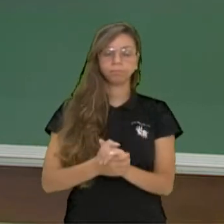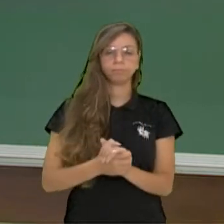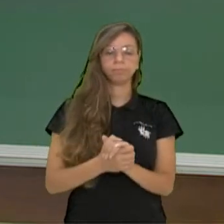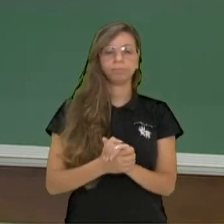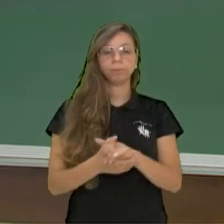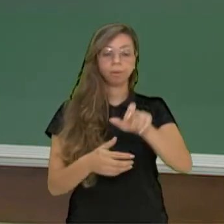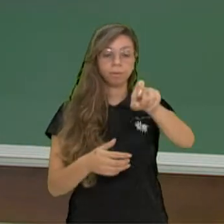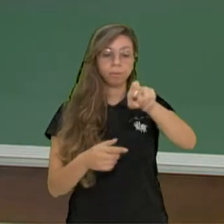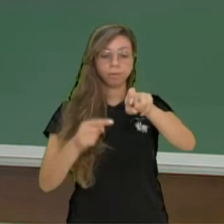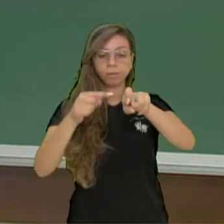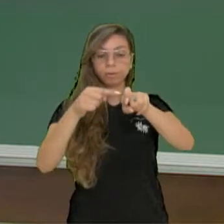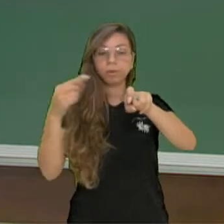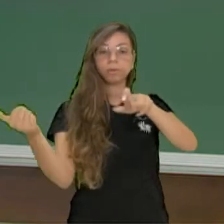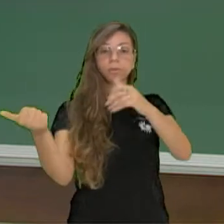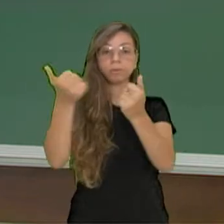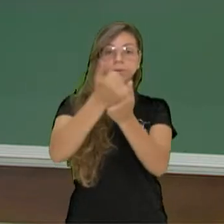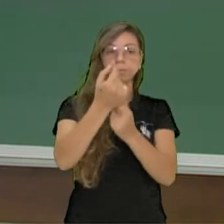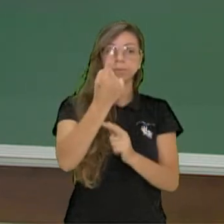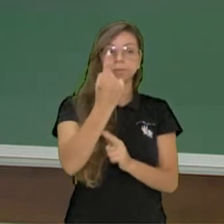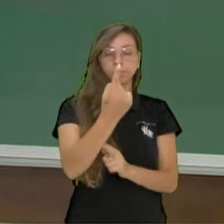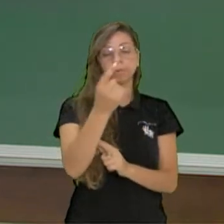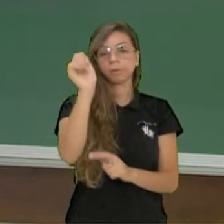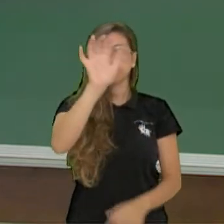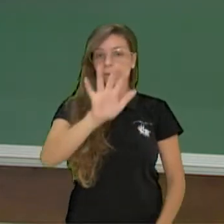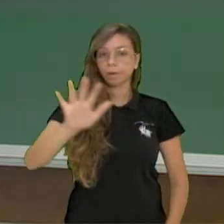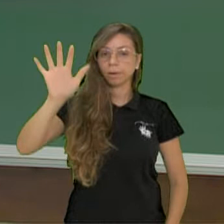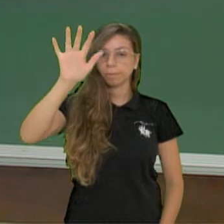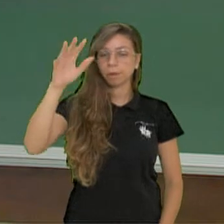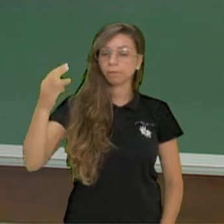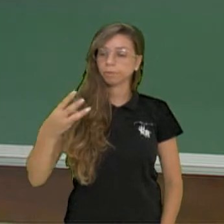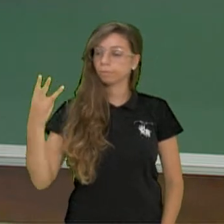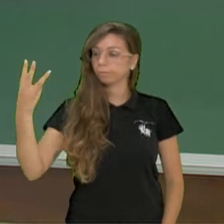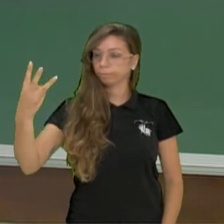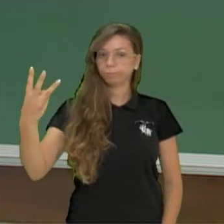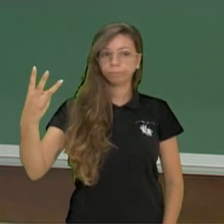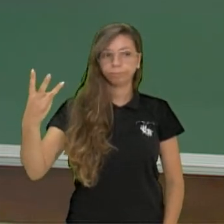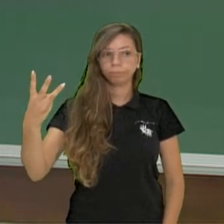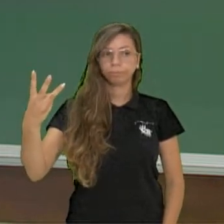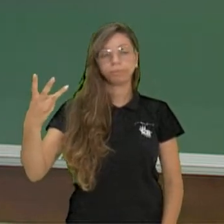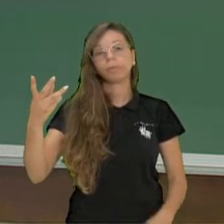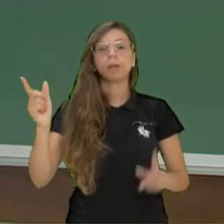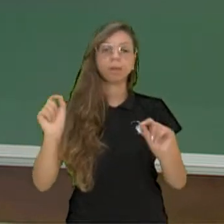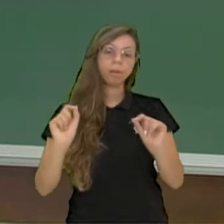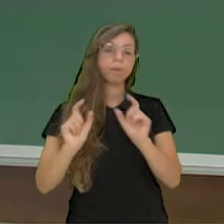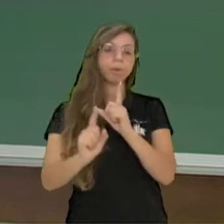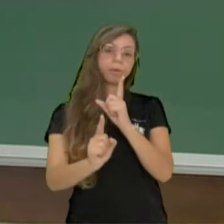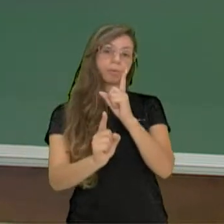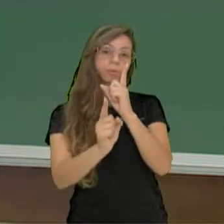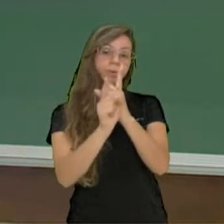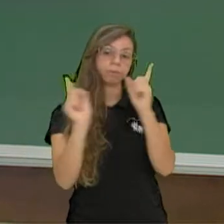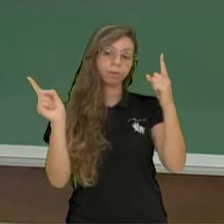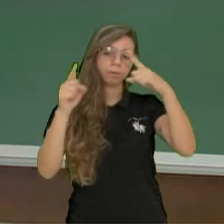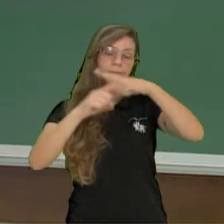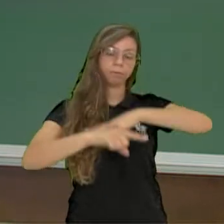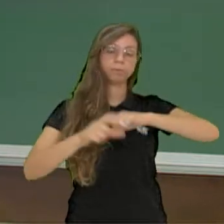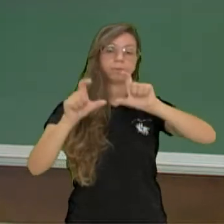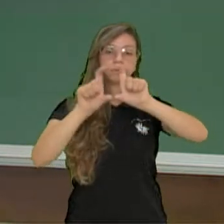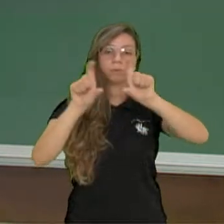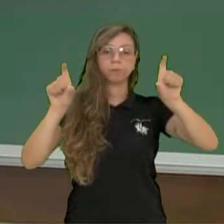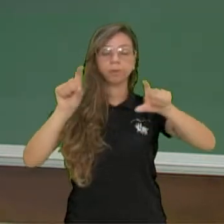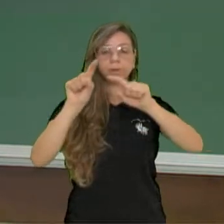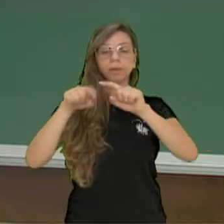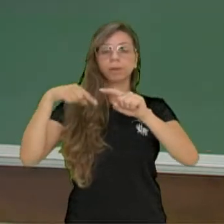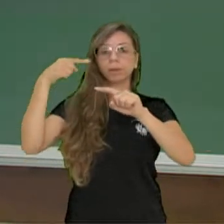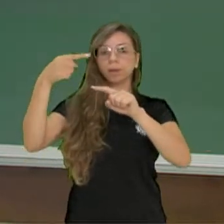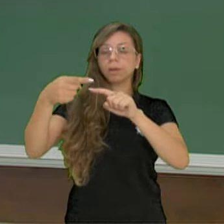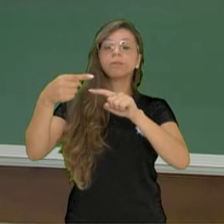a imagem vai dar 3. Significa que eu encontrando a inversa dessa função e lá no final